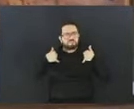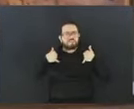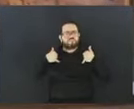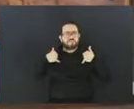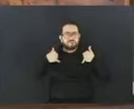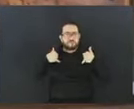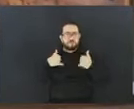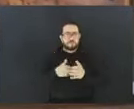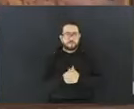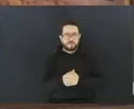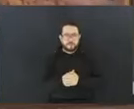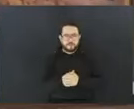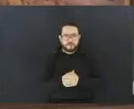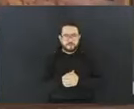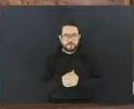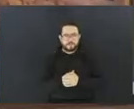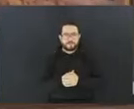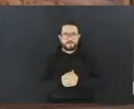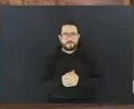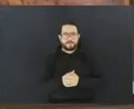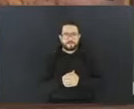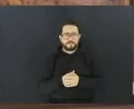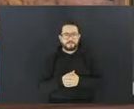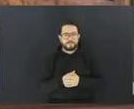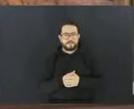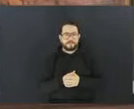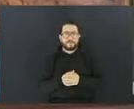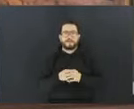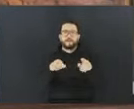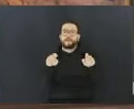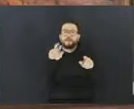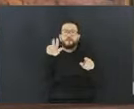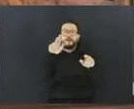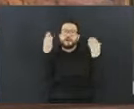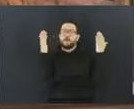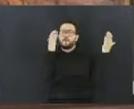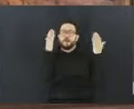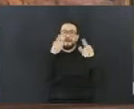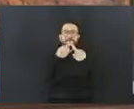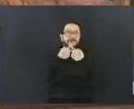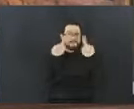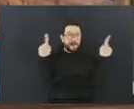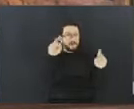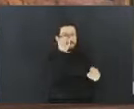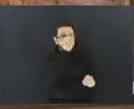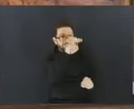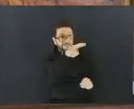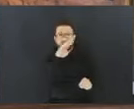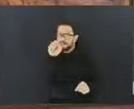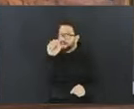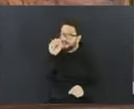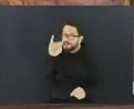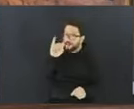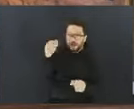Como diz a música, claro que não comparando, quem não gosta da polícia, bom sujeito não é.